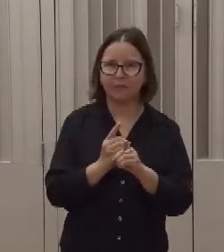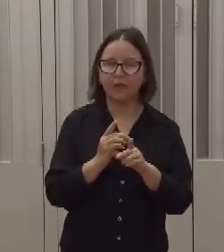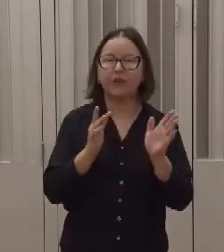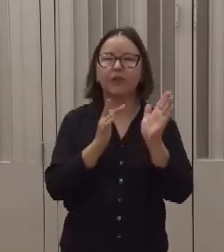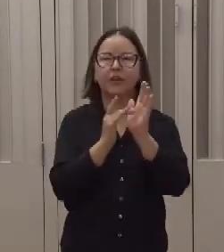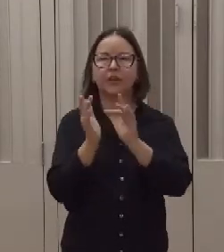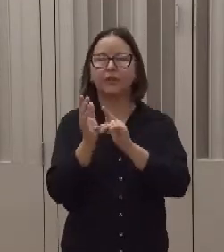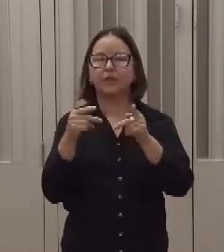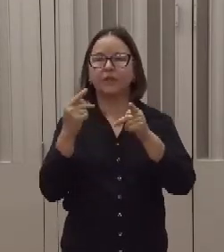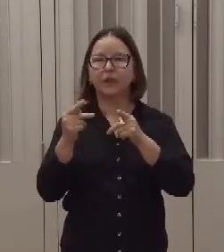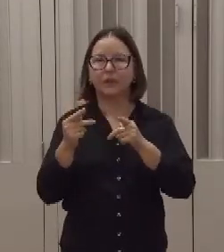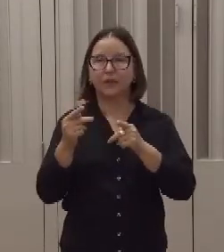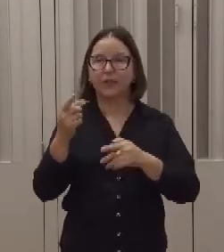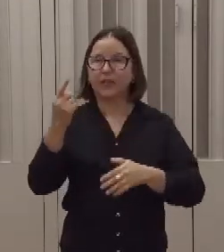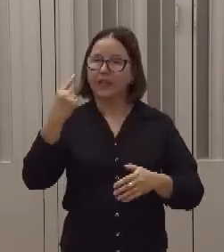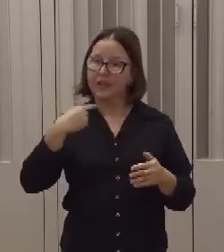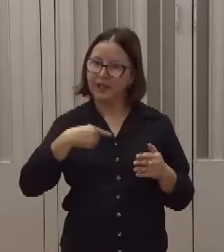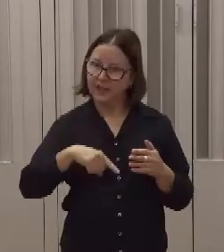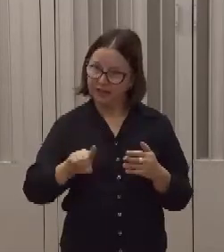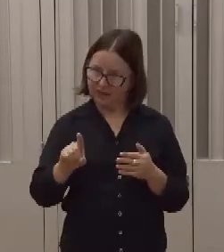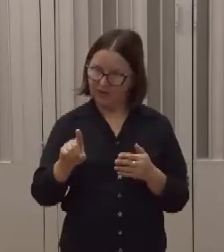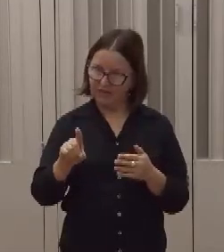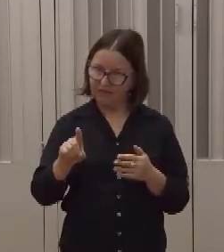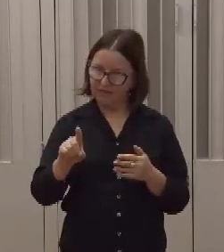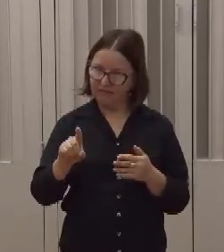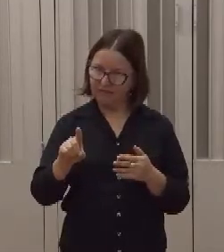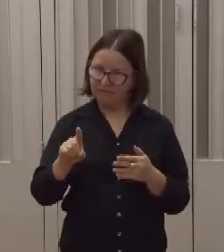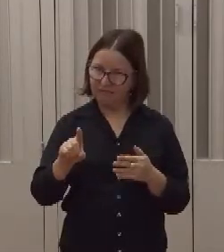portanto, fazei discípulos.